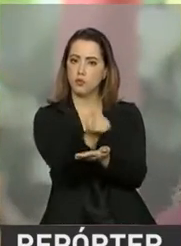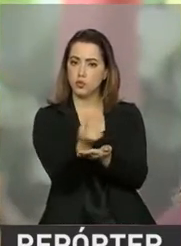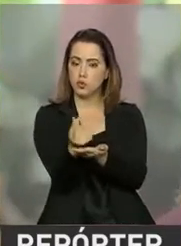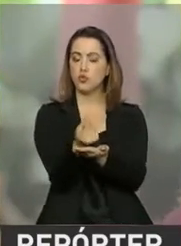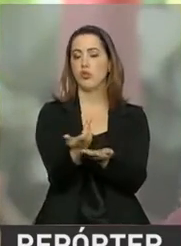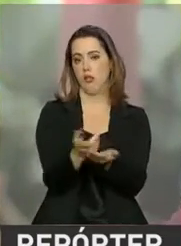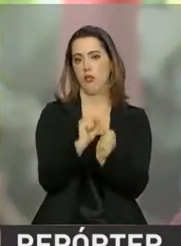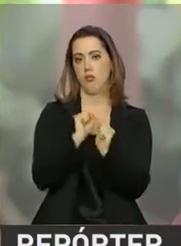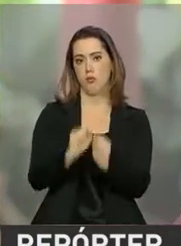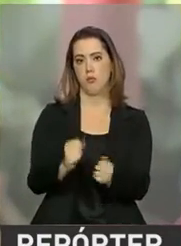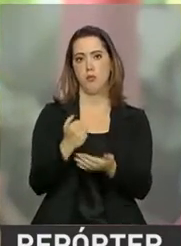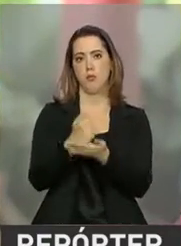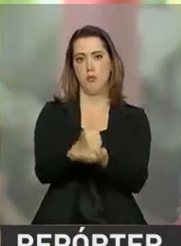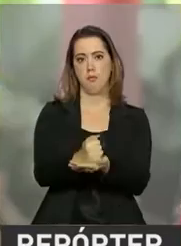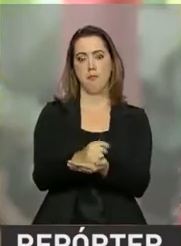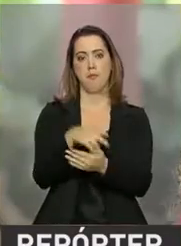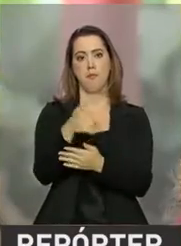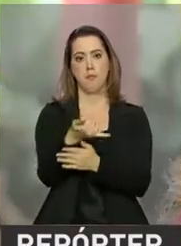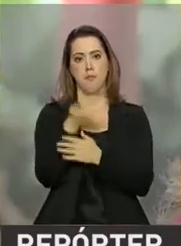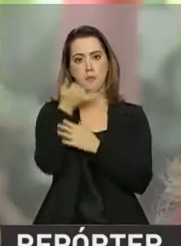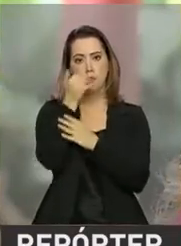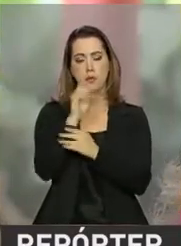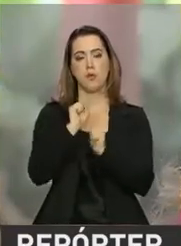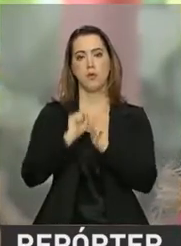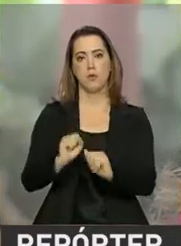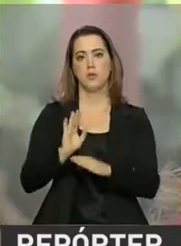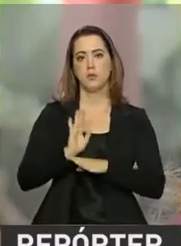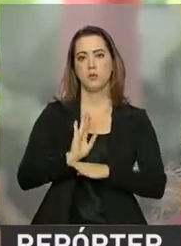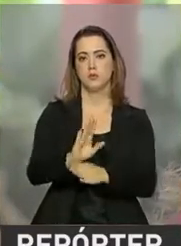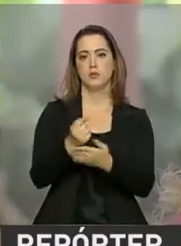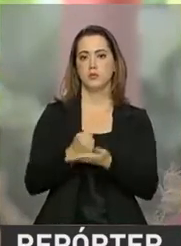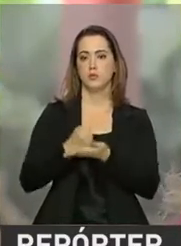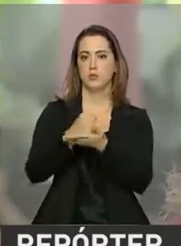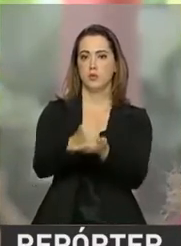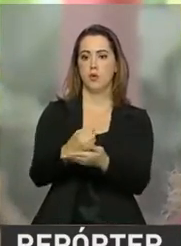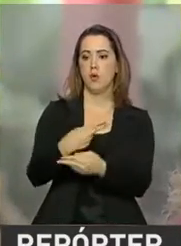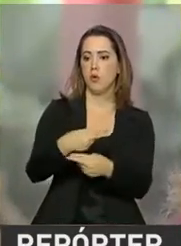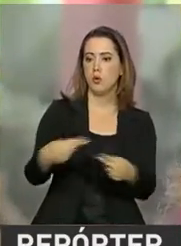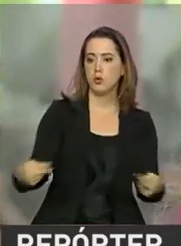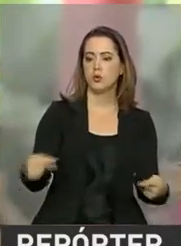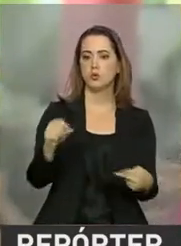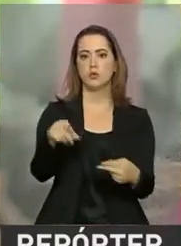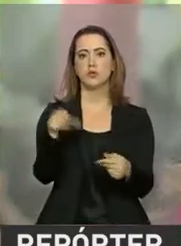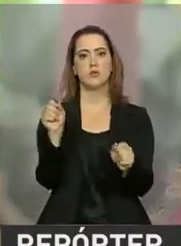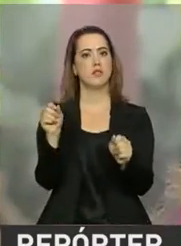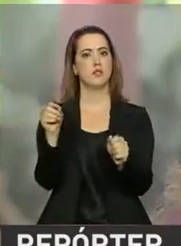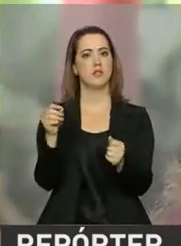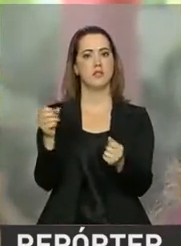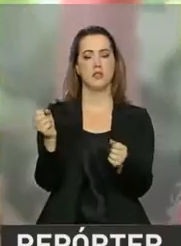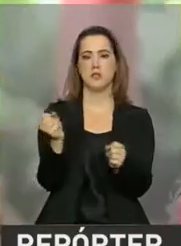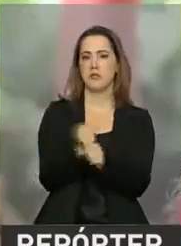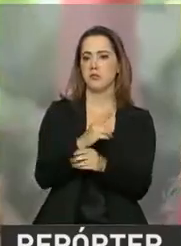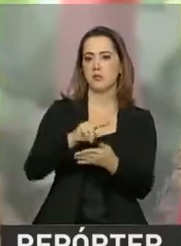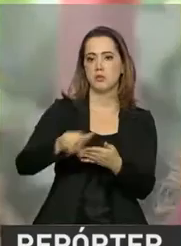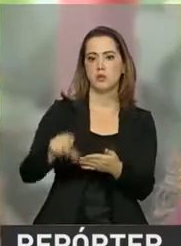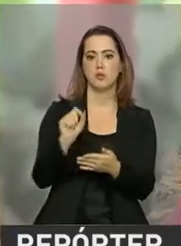se fizer contato com a gente. Pode contribuir com material de construção, lá tudo é muito